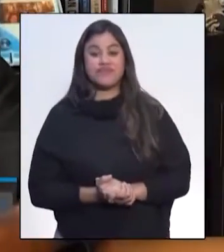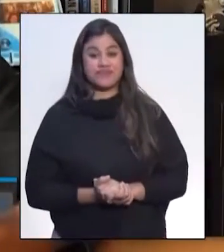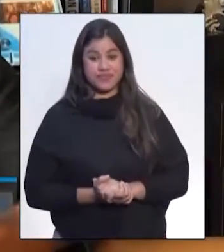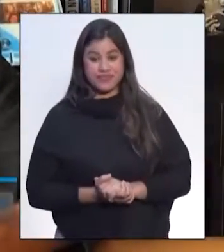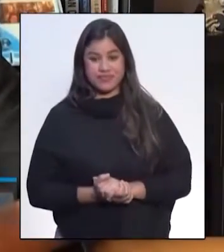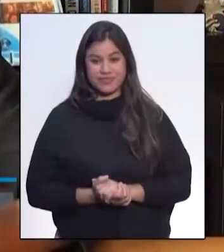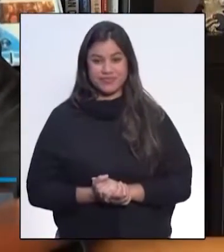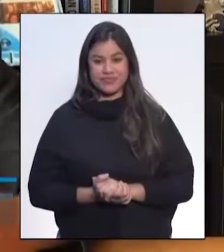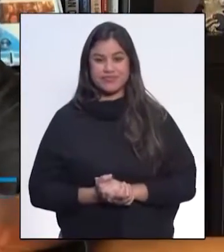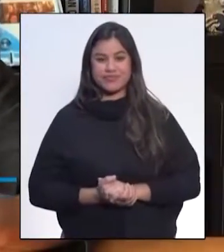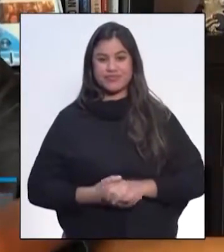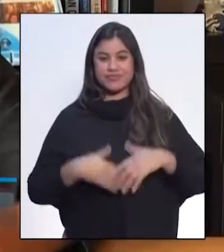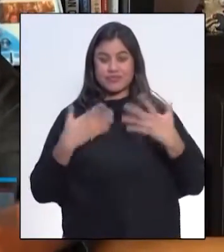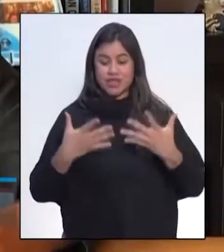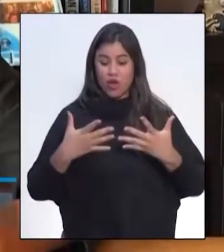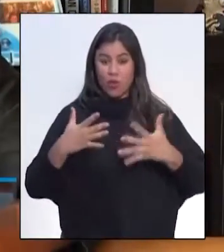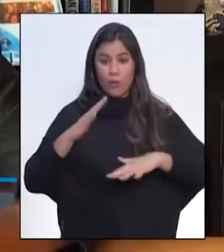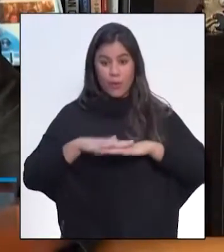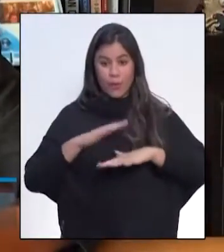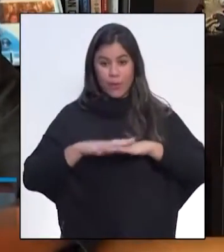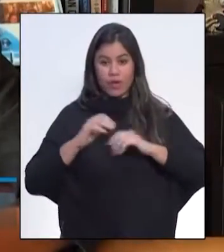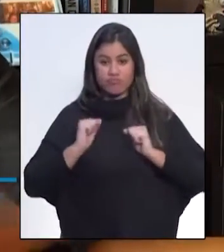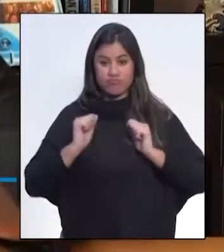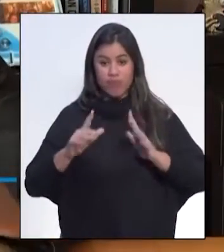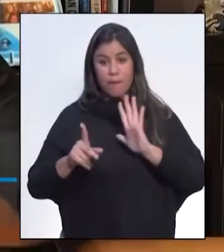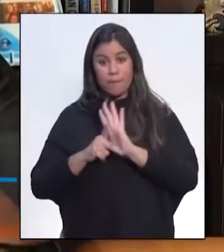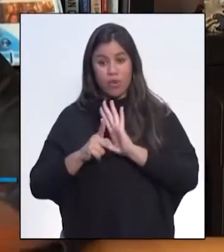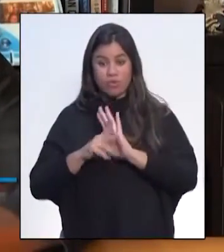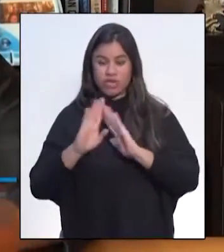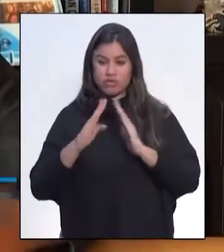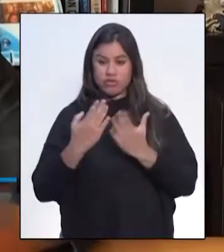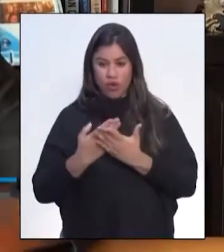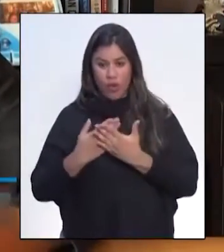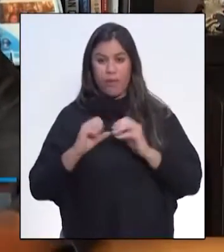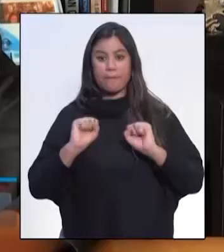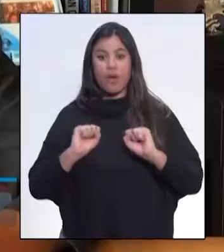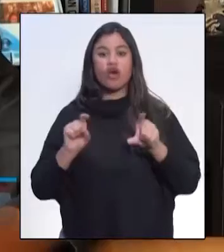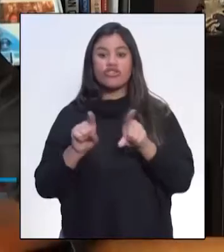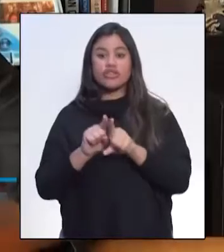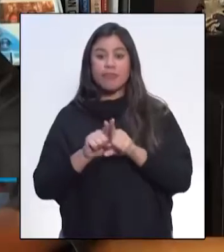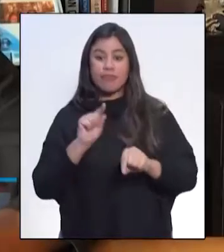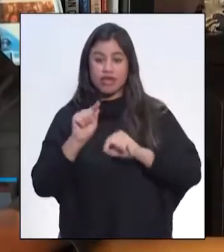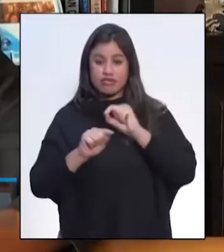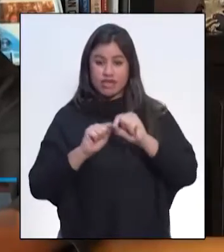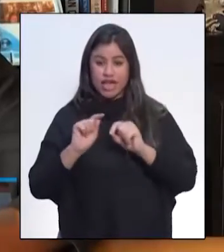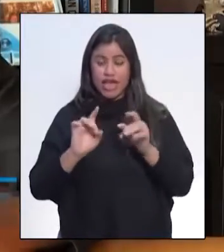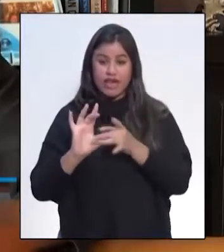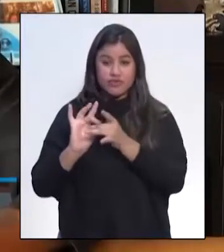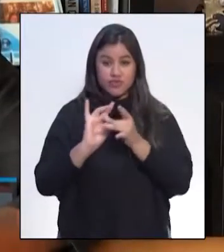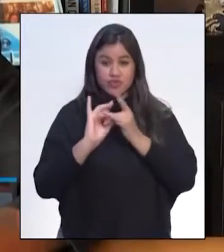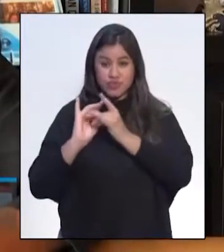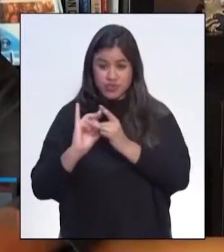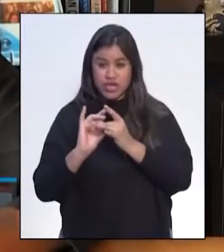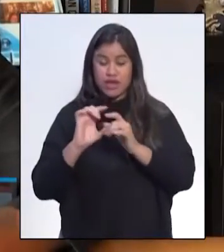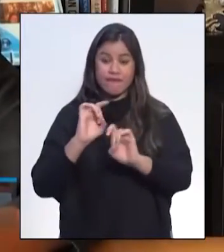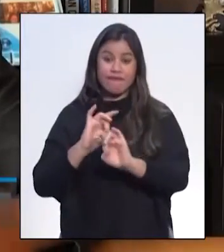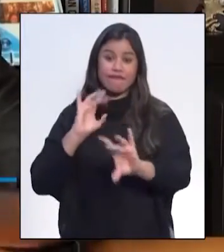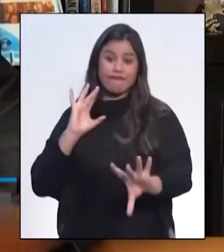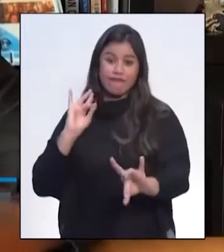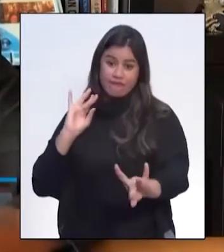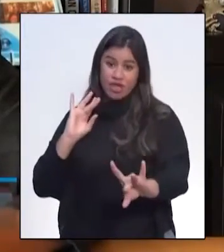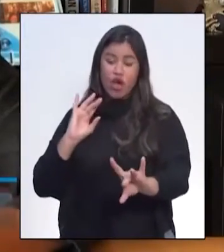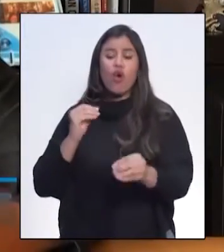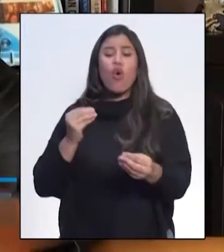se envolverem com iniciativas da sua escola ou do seu colégio, vocês também podem se reunir, mesmo que virtualmente, com outras pessoas